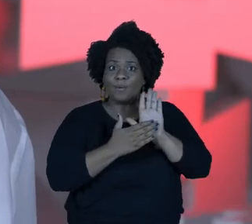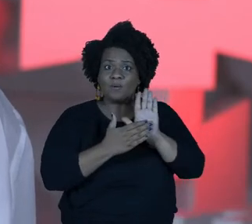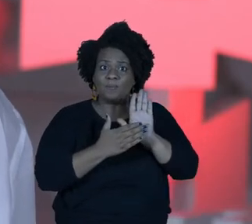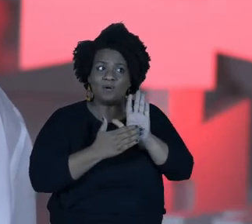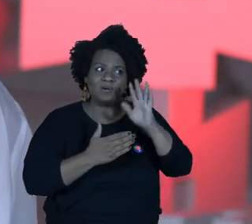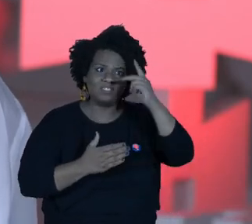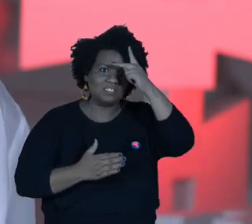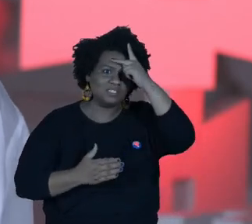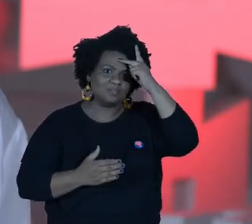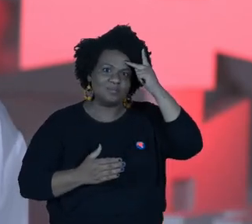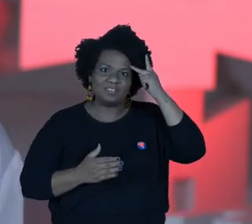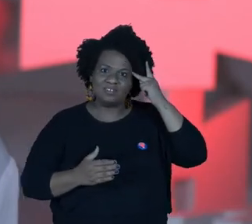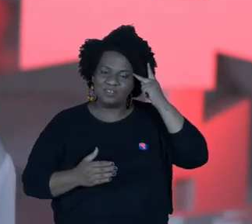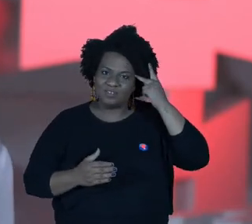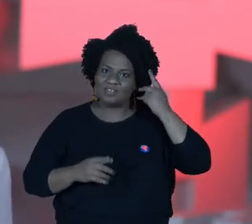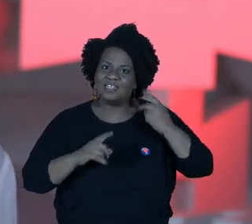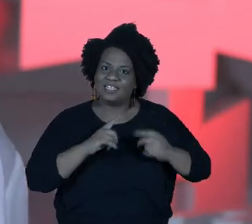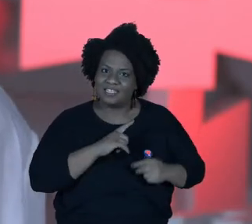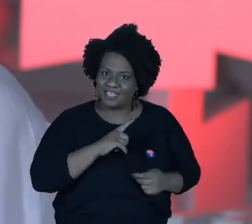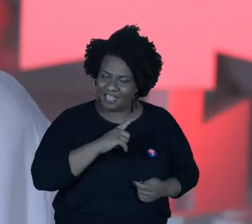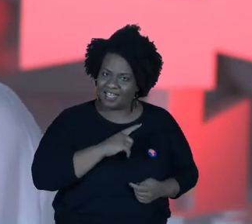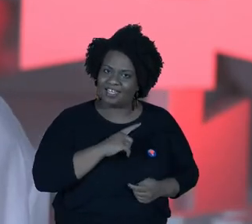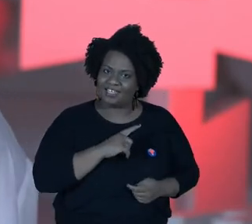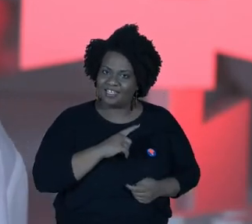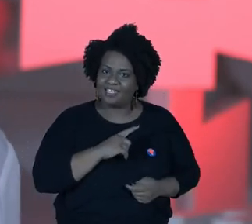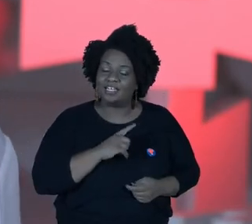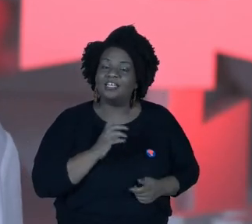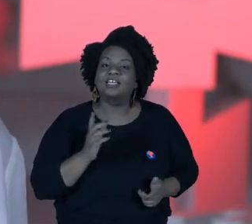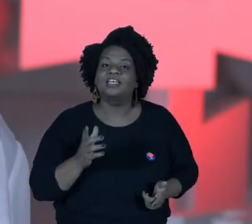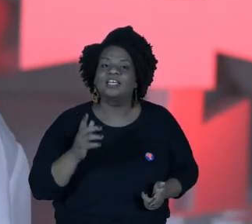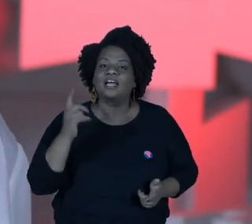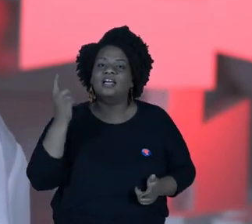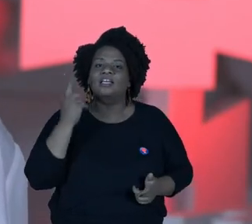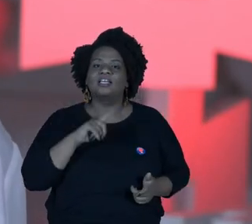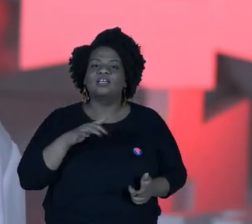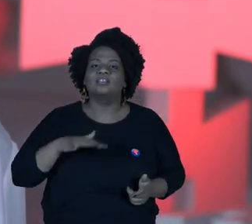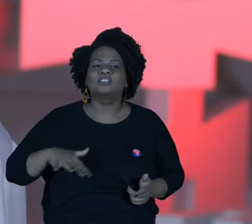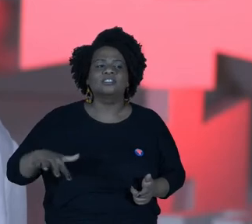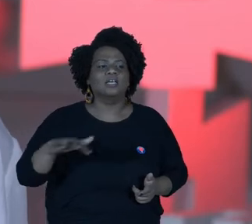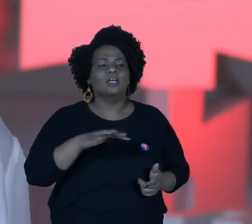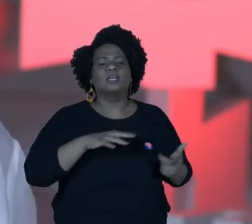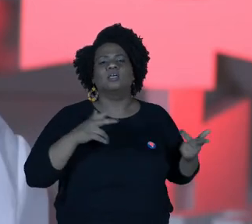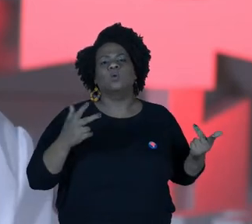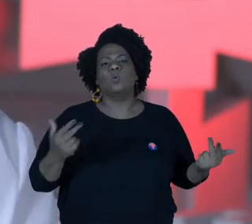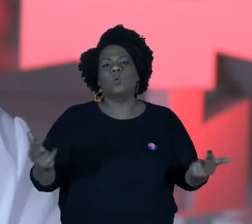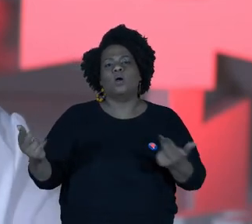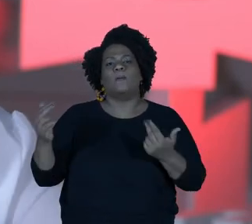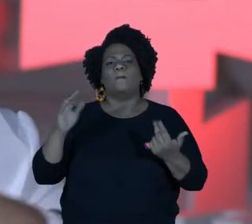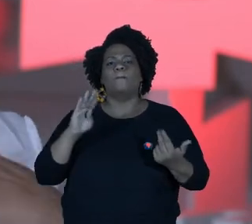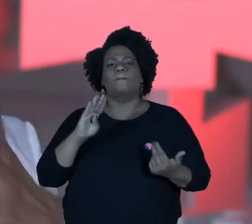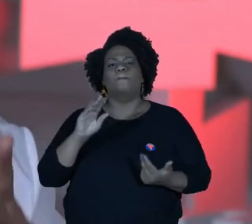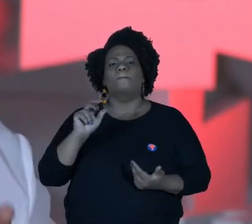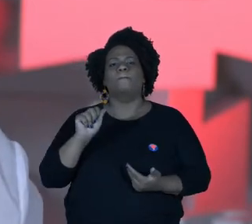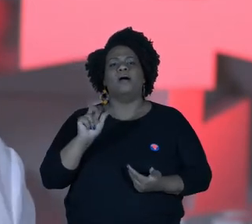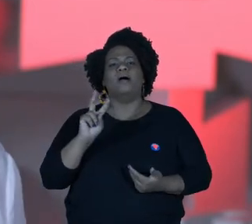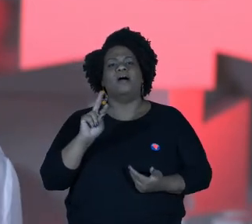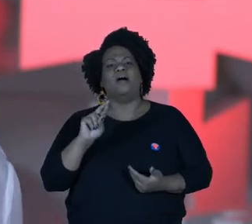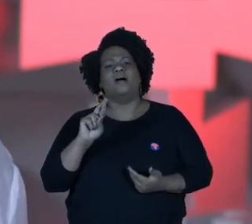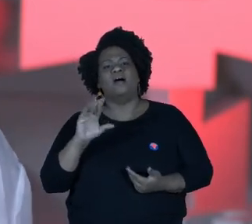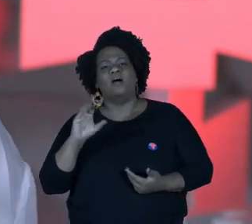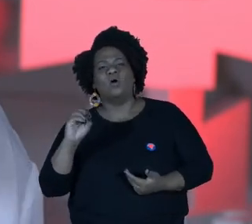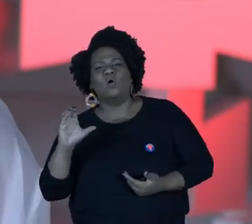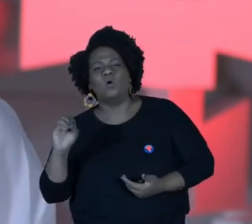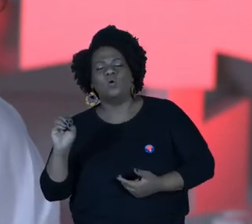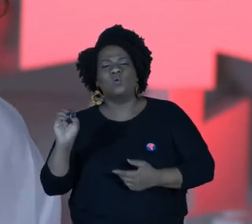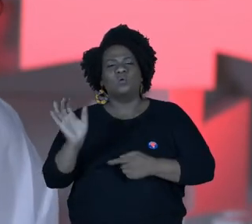levada. E aí, ele passa, como no Barroco, como nos filmes de Greenough, ele